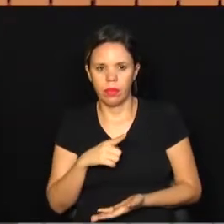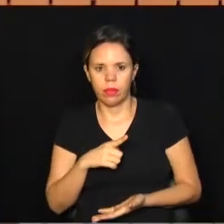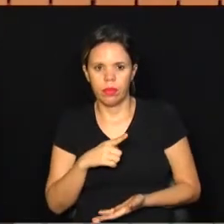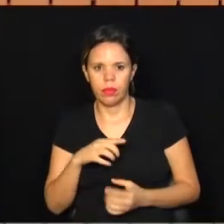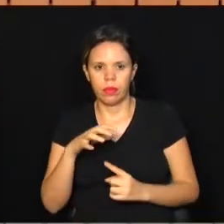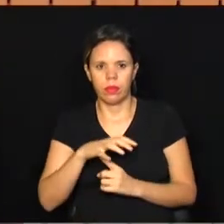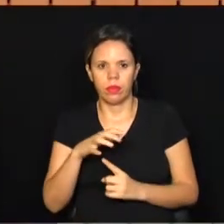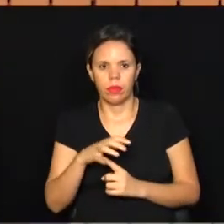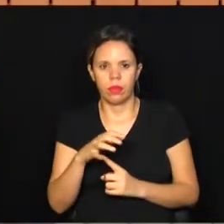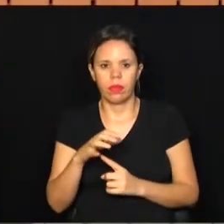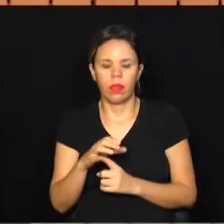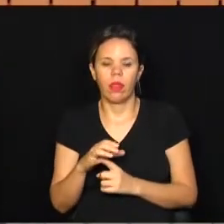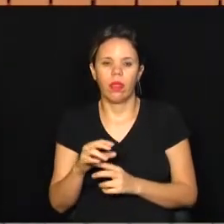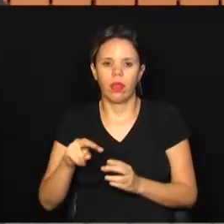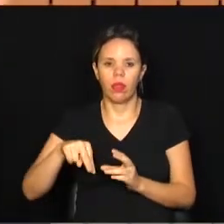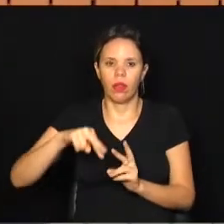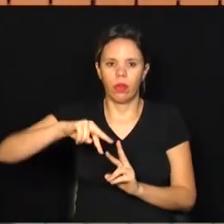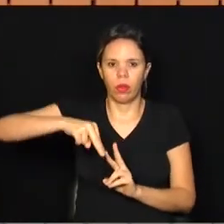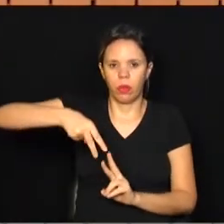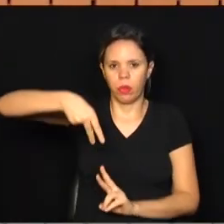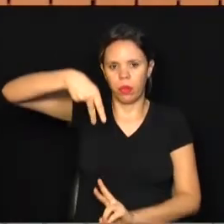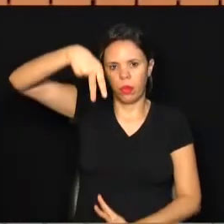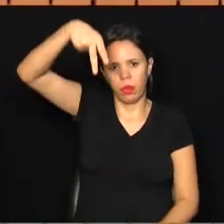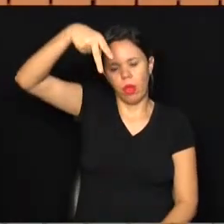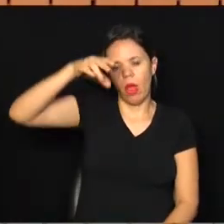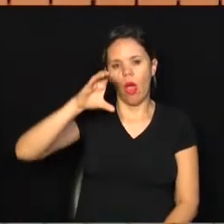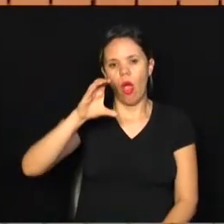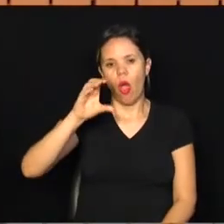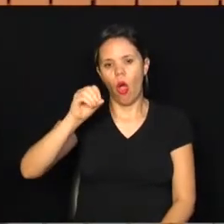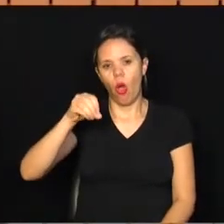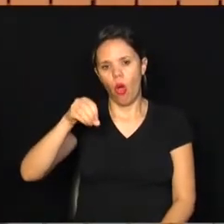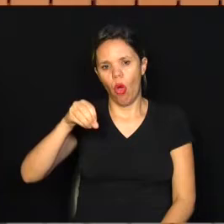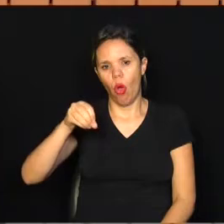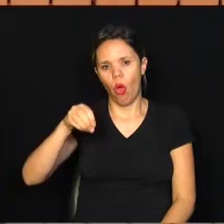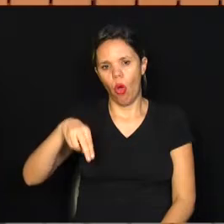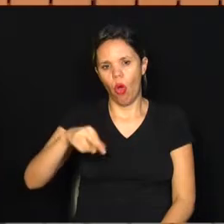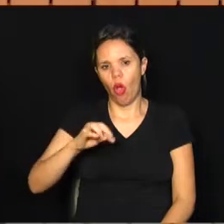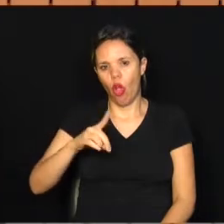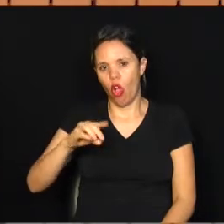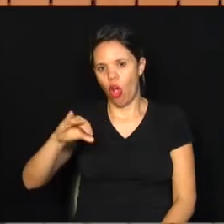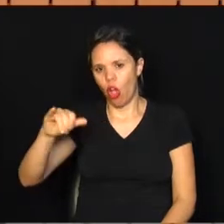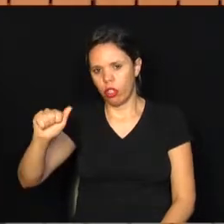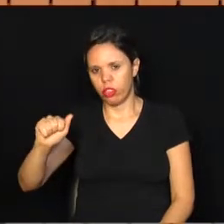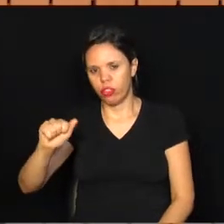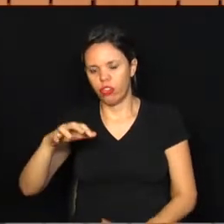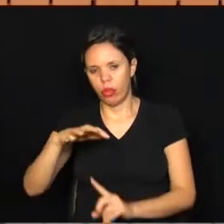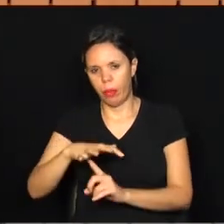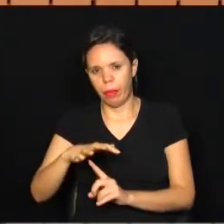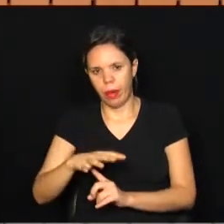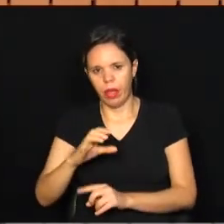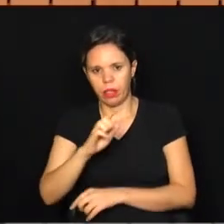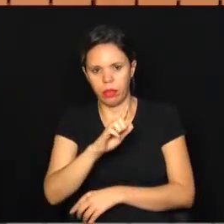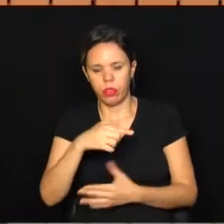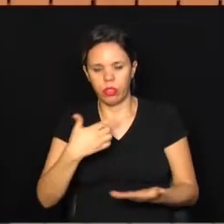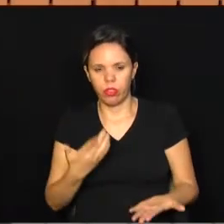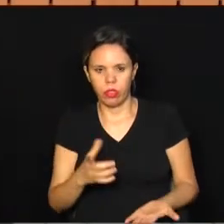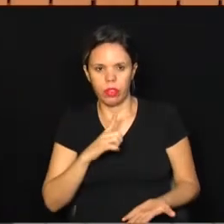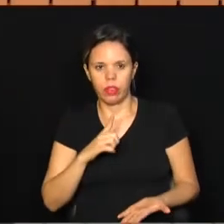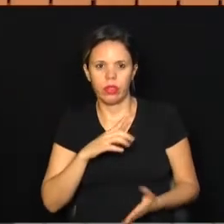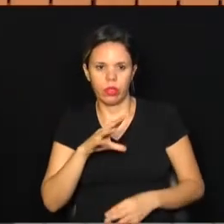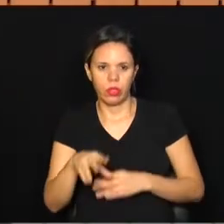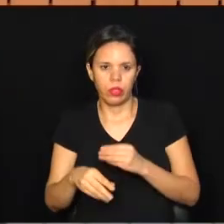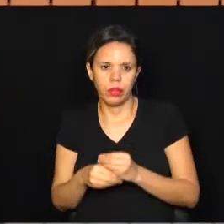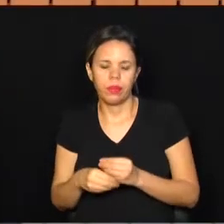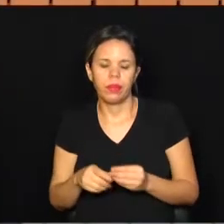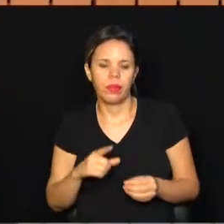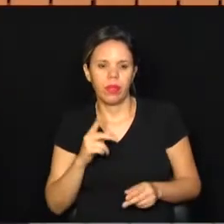Praça da Concórdia, que se constituiu ali como uma centralidade, inclusive há pedidos para